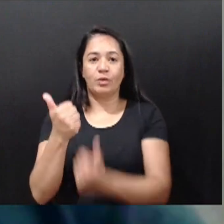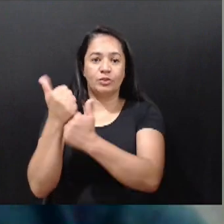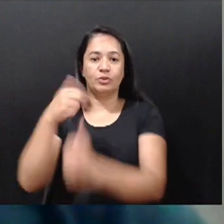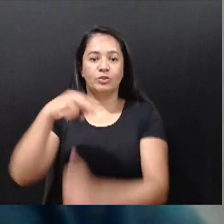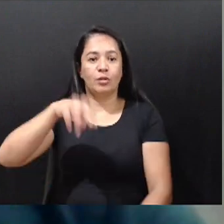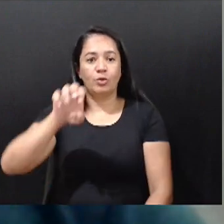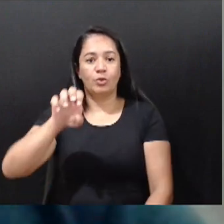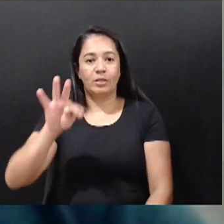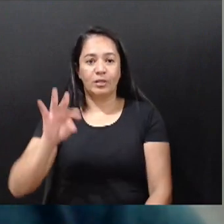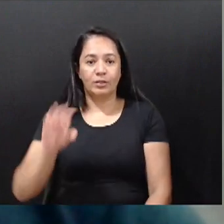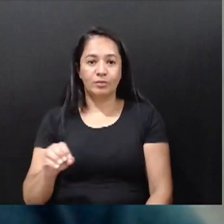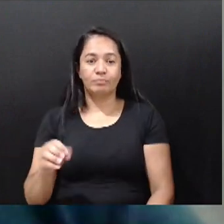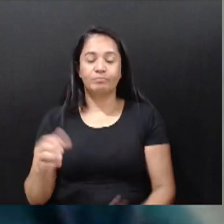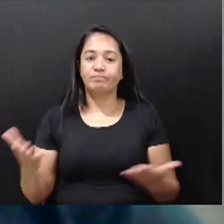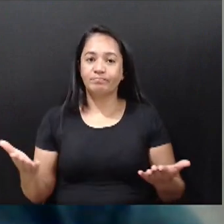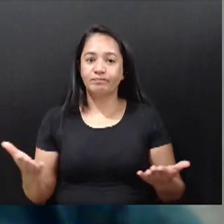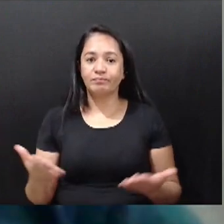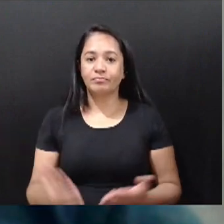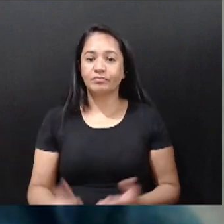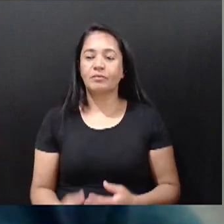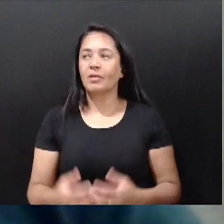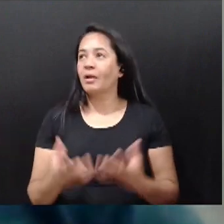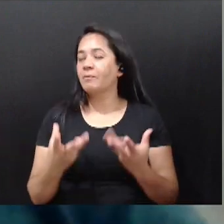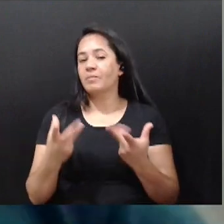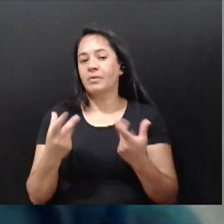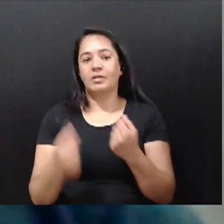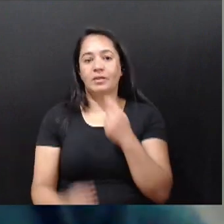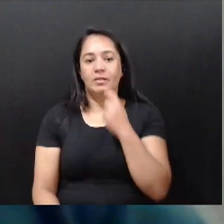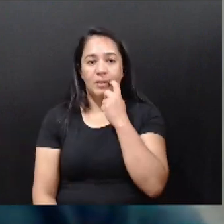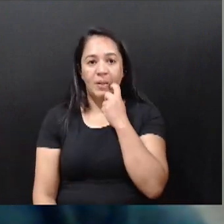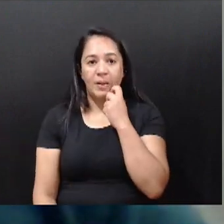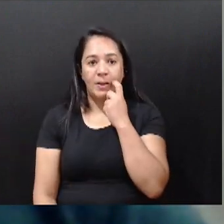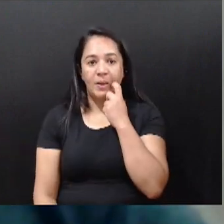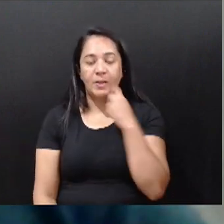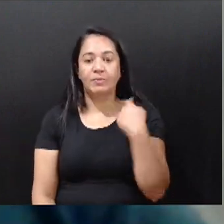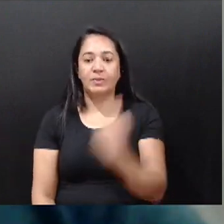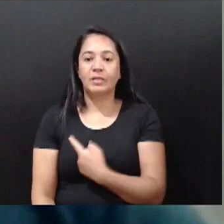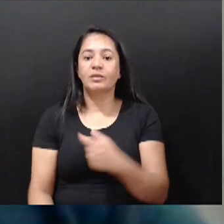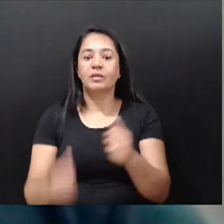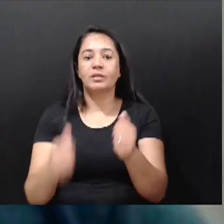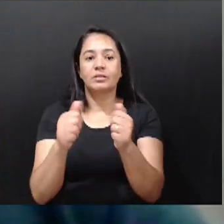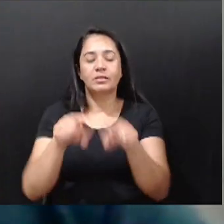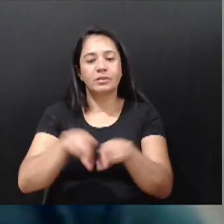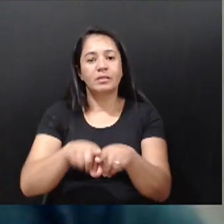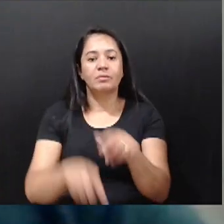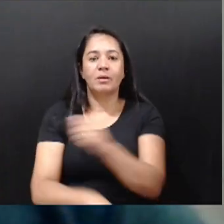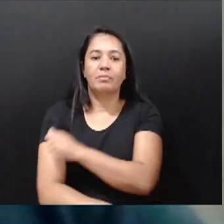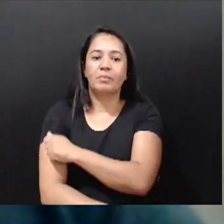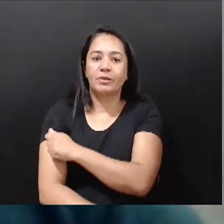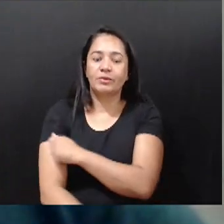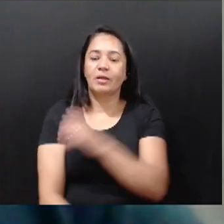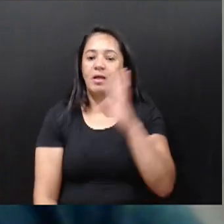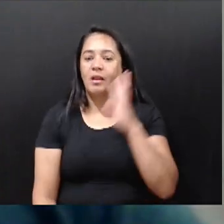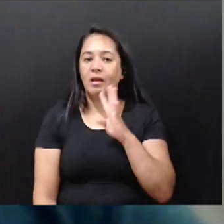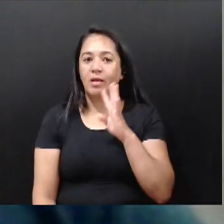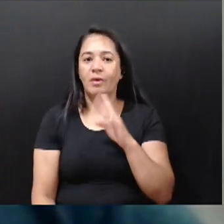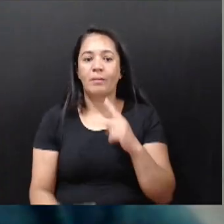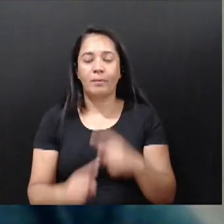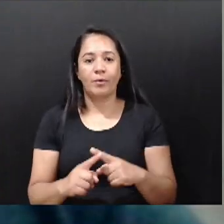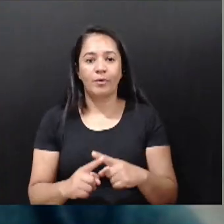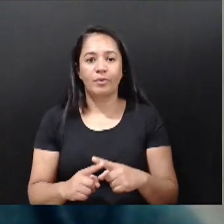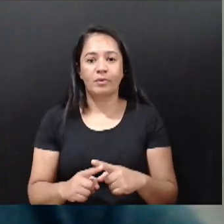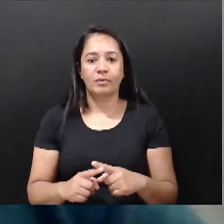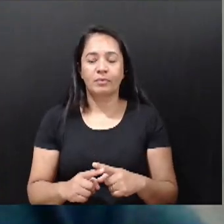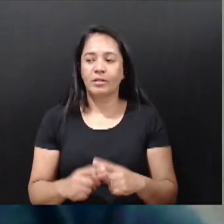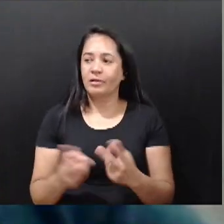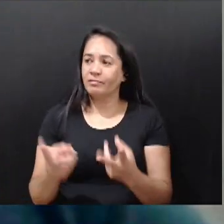é muito gratificante para nós e para os alunos, né? Vai ser muito legal, porque sempre que eles virem o aplicativo funcionando, algum vizinho,